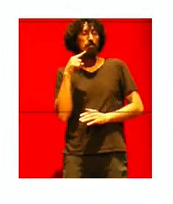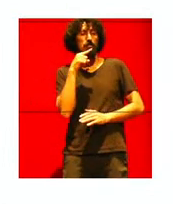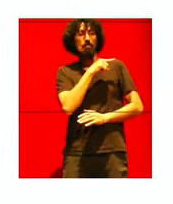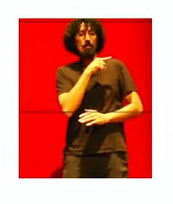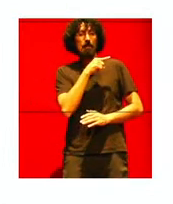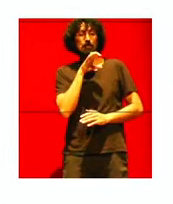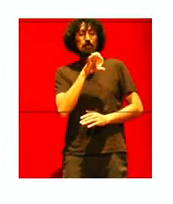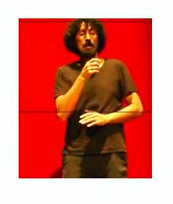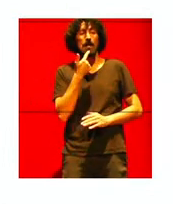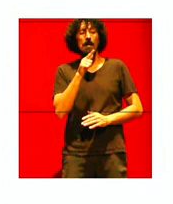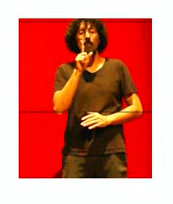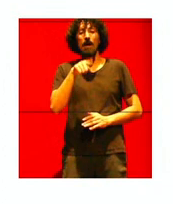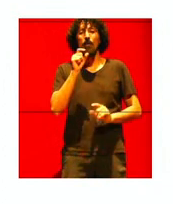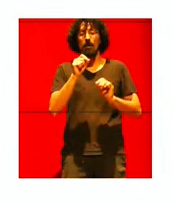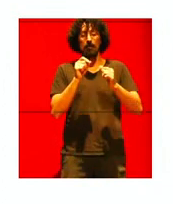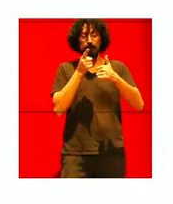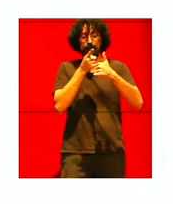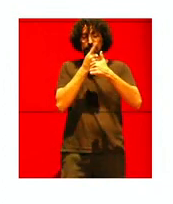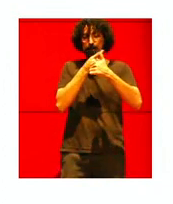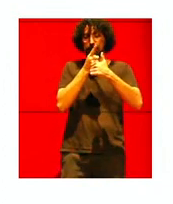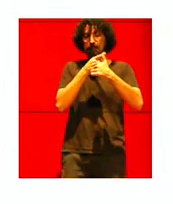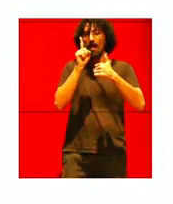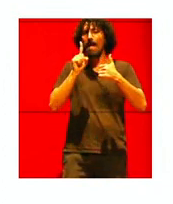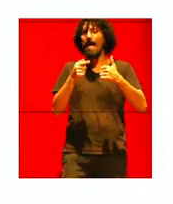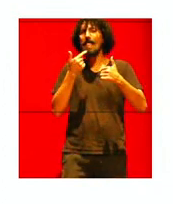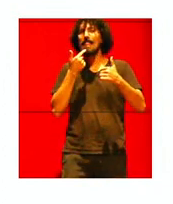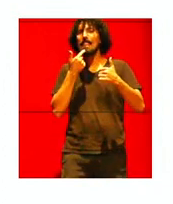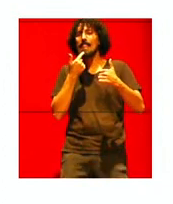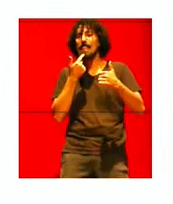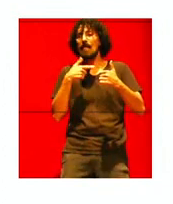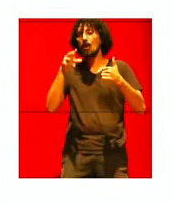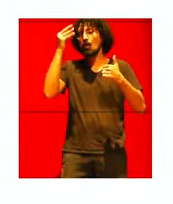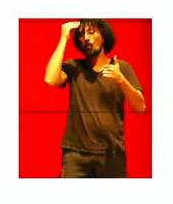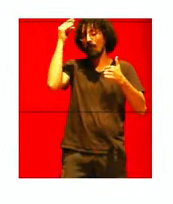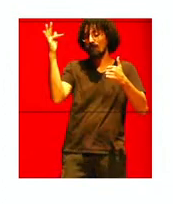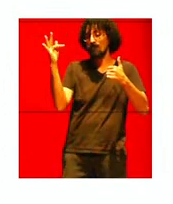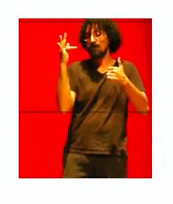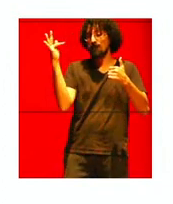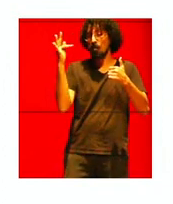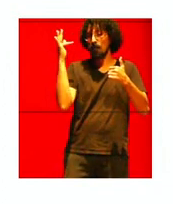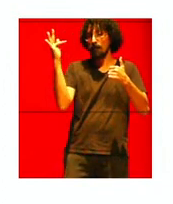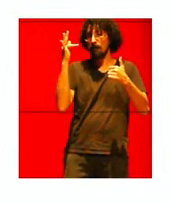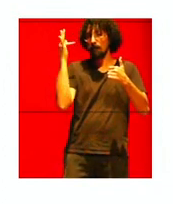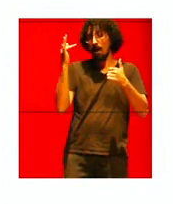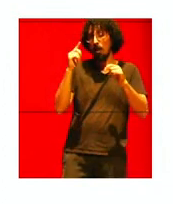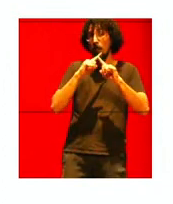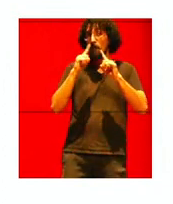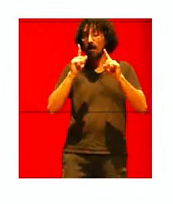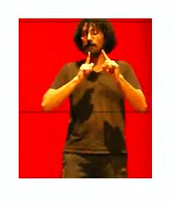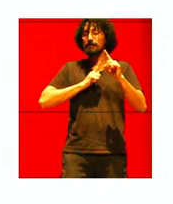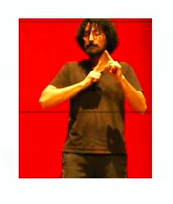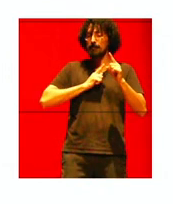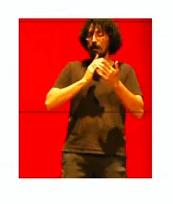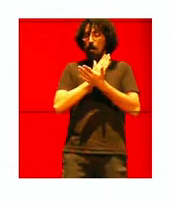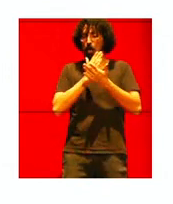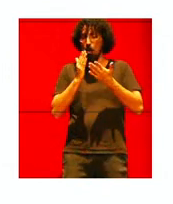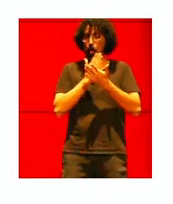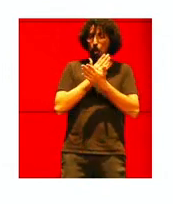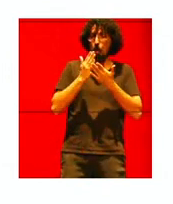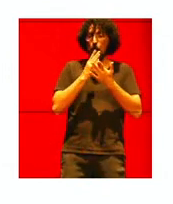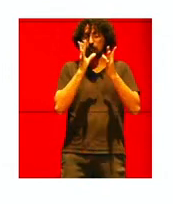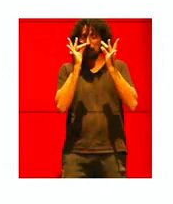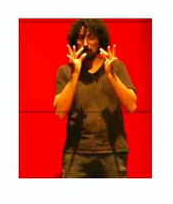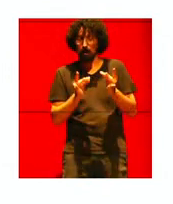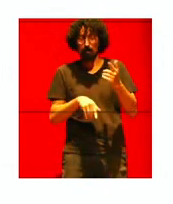A, é o predomínio da linguagem formal entrecortada por pausas, letra B, a gente está fazendo